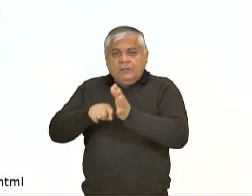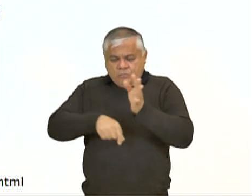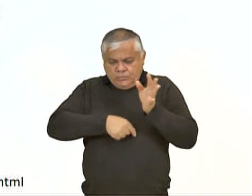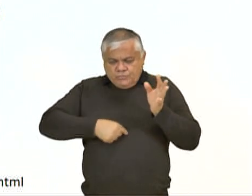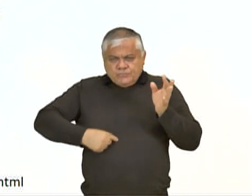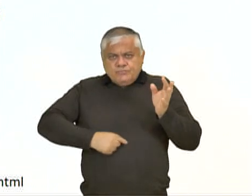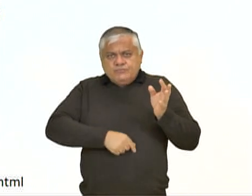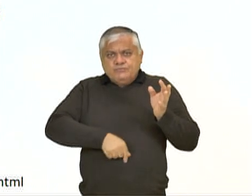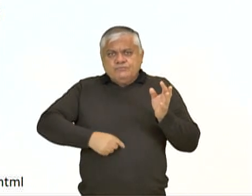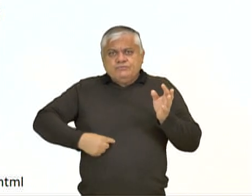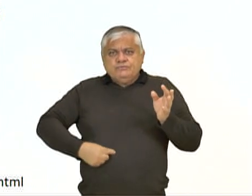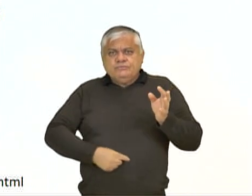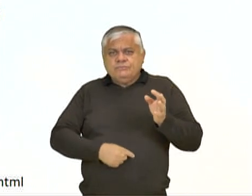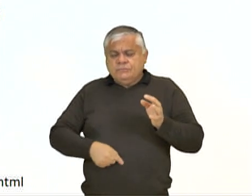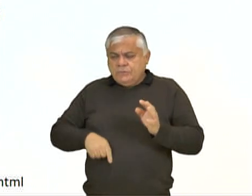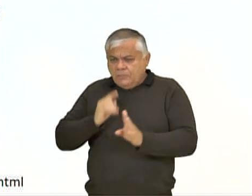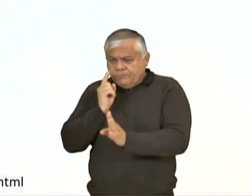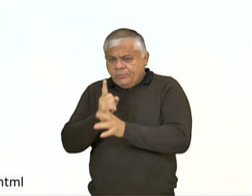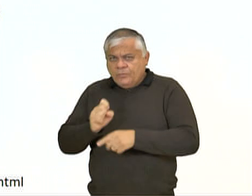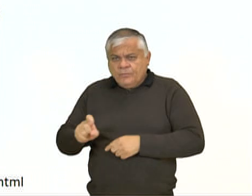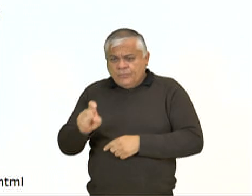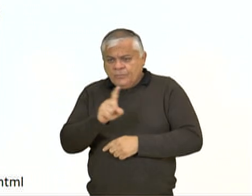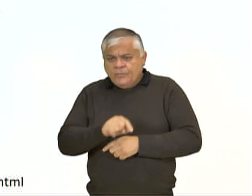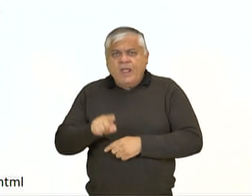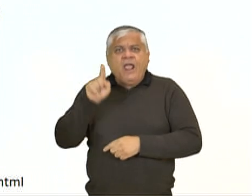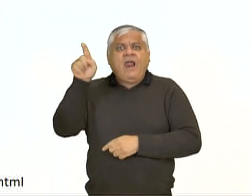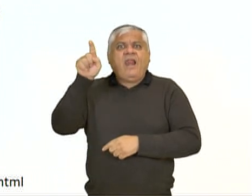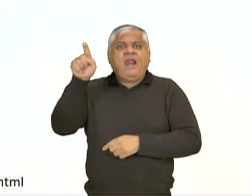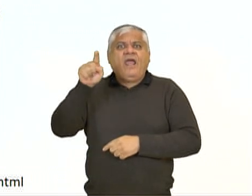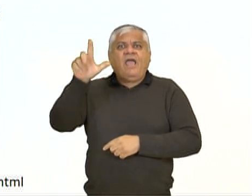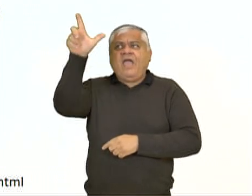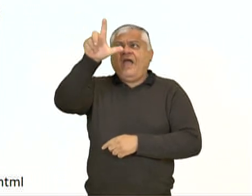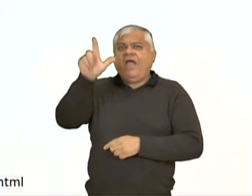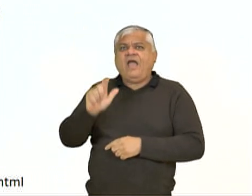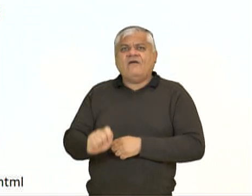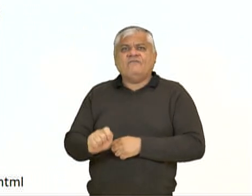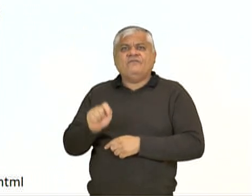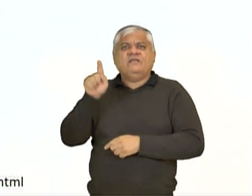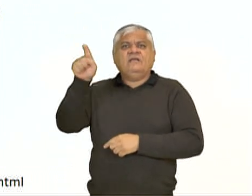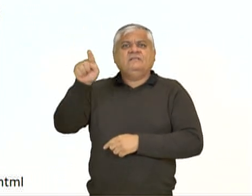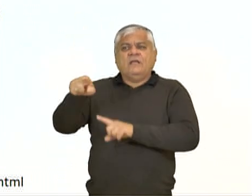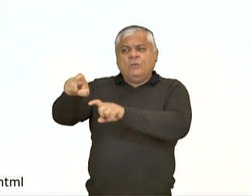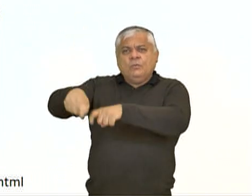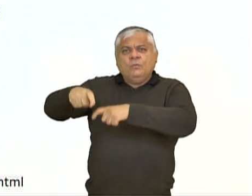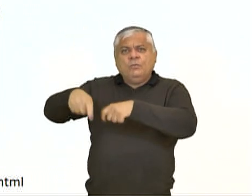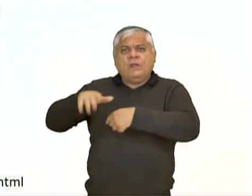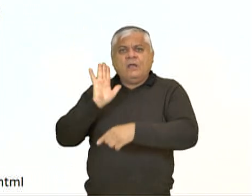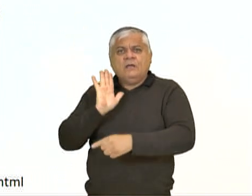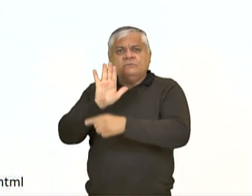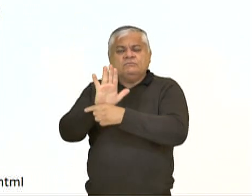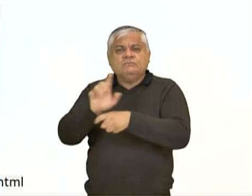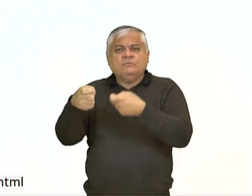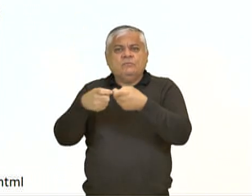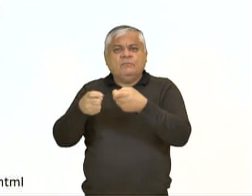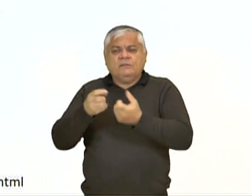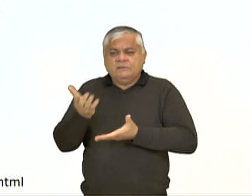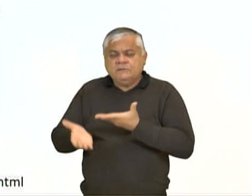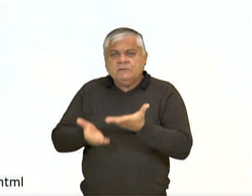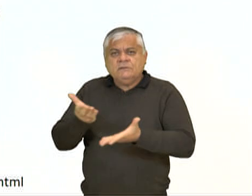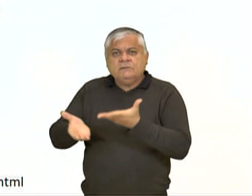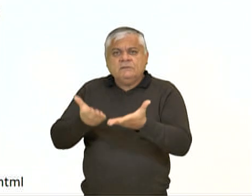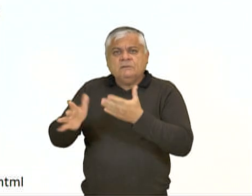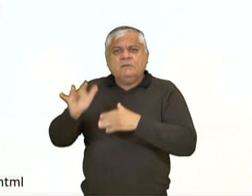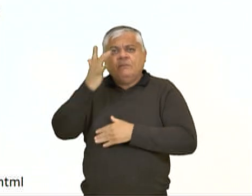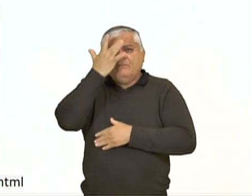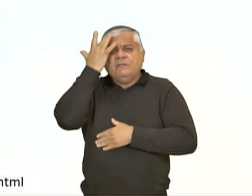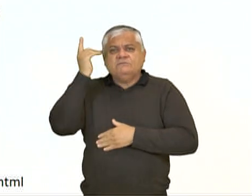intestinais na área rural da Tanzânia. Uma inovação que pode ajudar os médicos a tratar pacientes